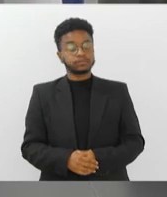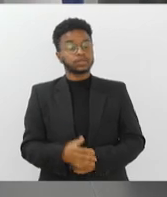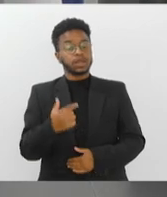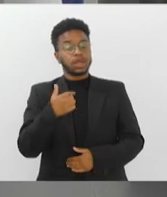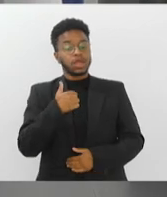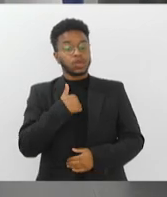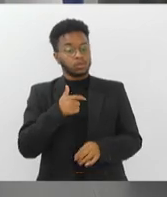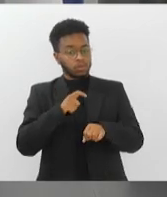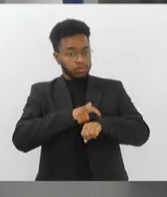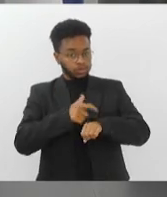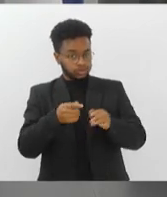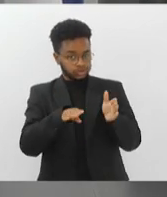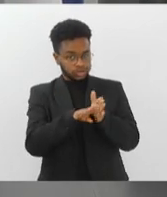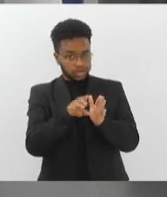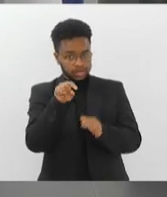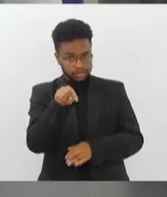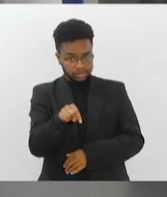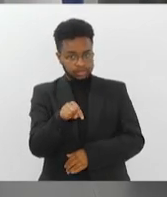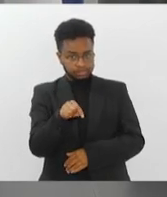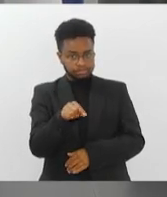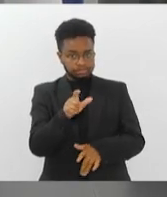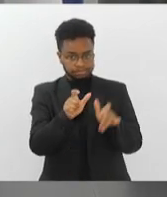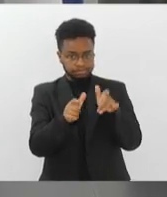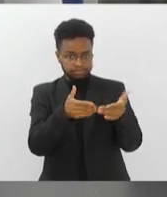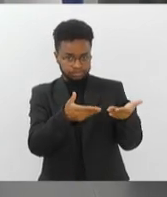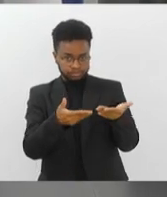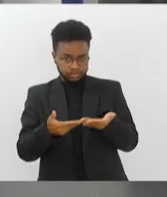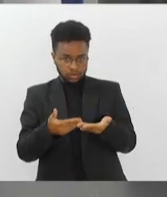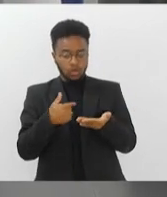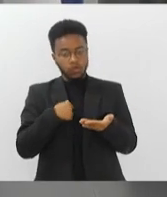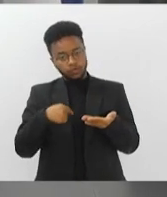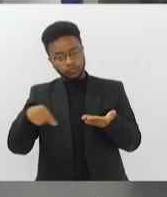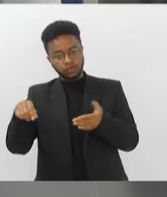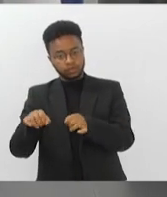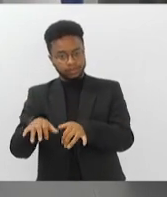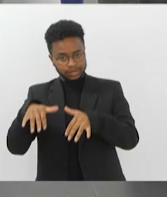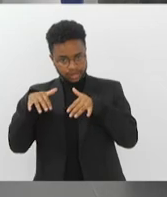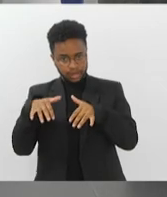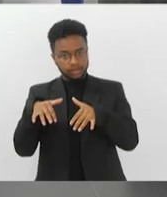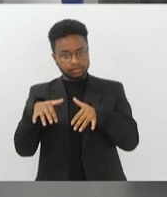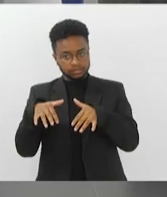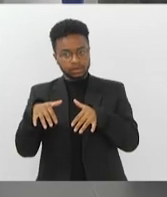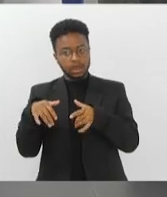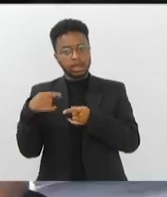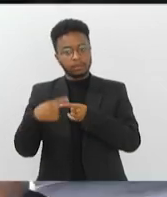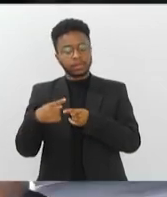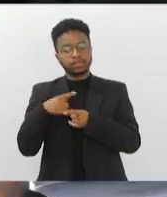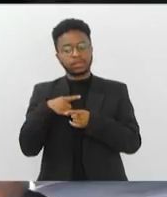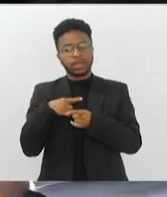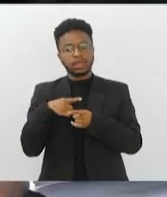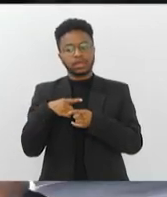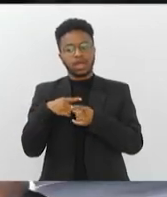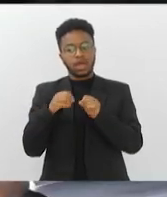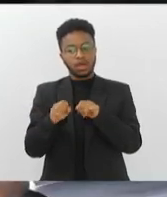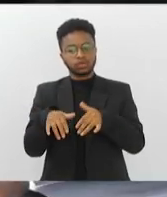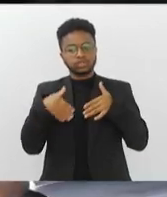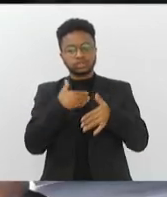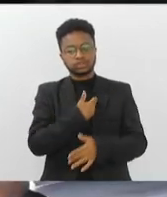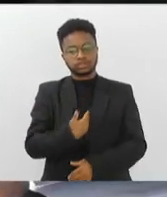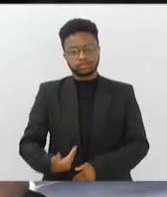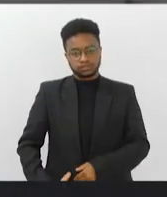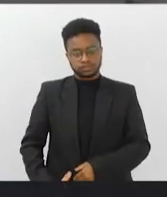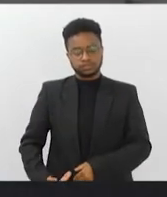aqui, convidado que fui, eu fui para o plenário. Está havendo uma audiência pública presidida